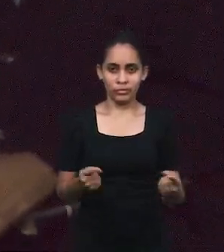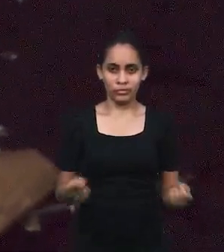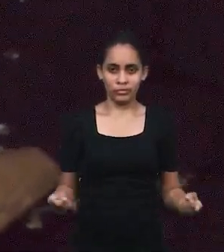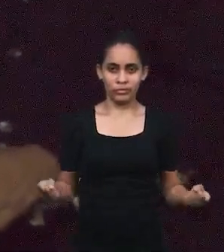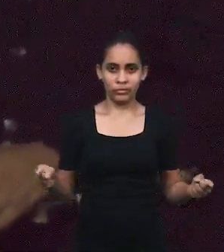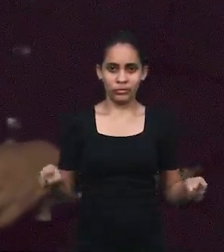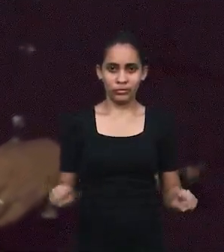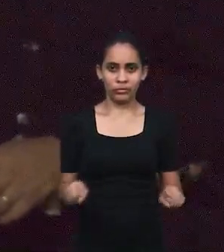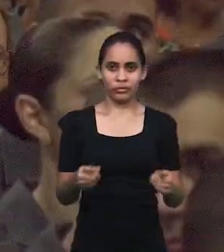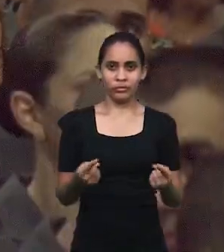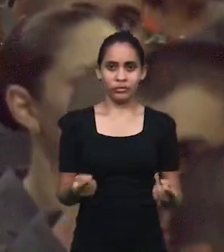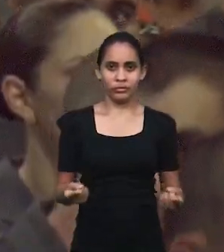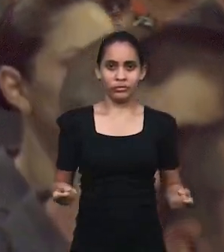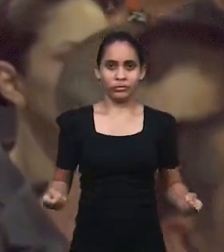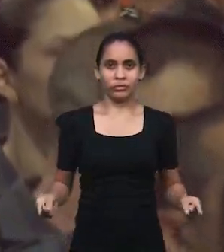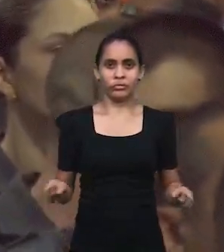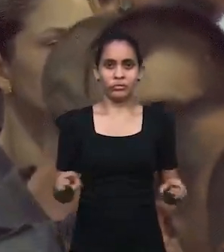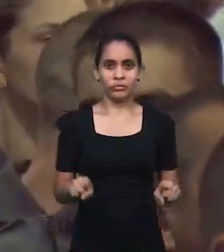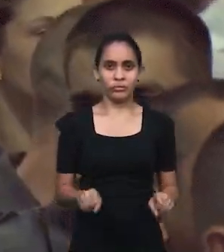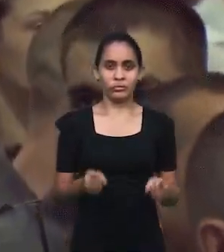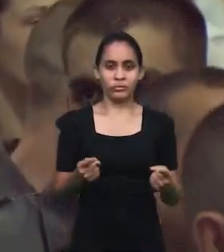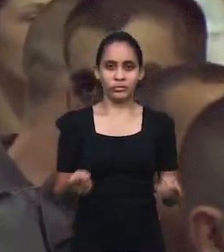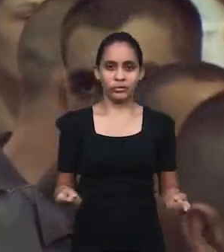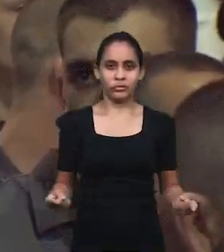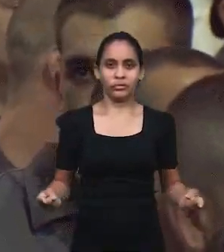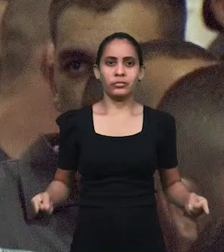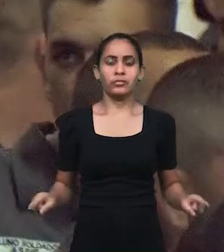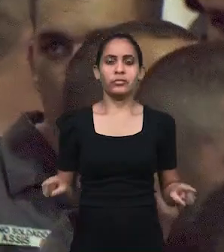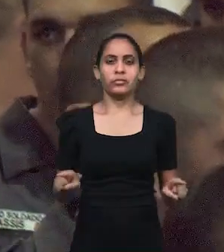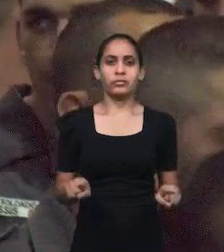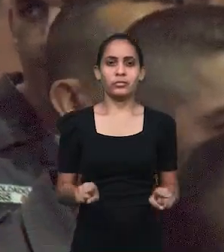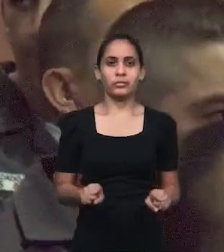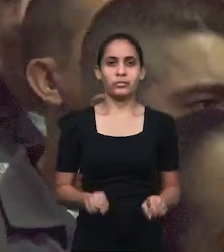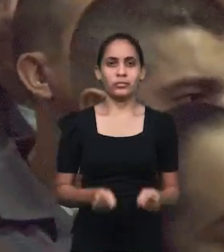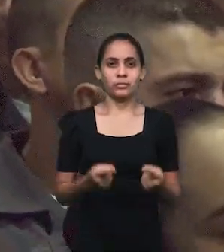Glória a Jesus. Diga.